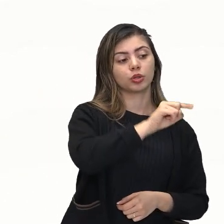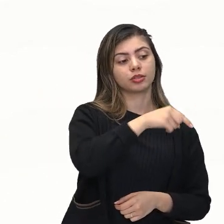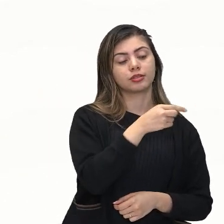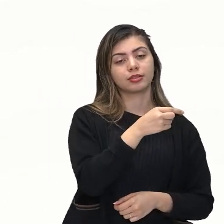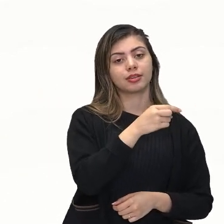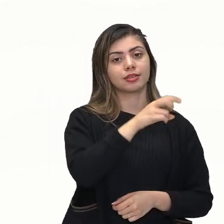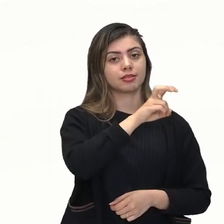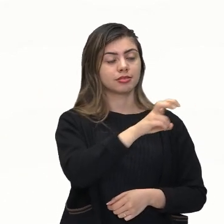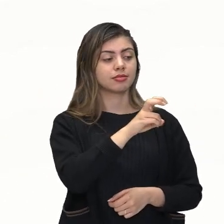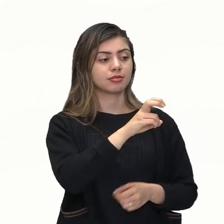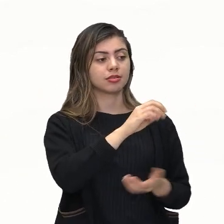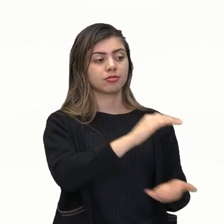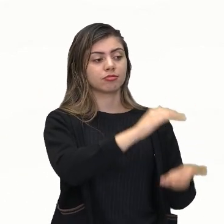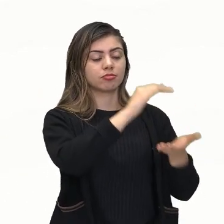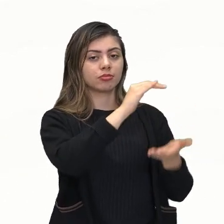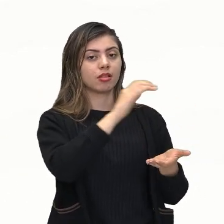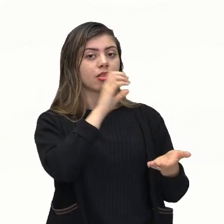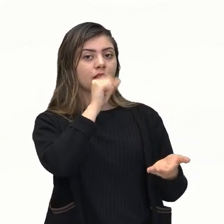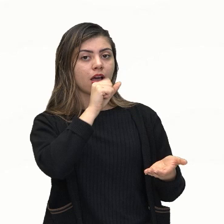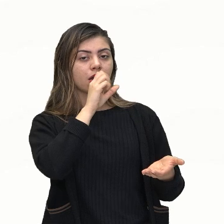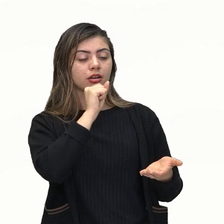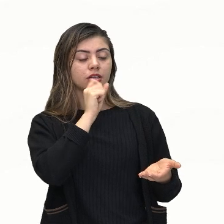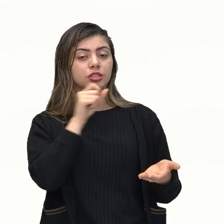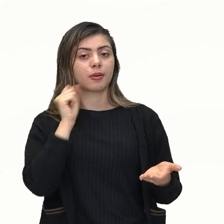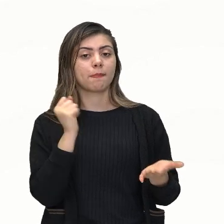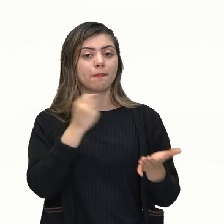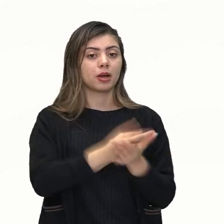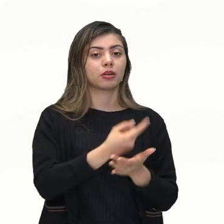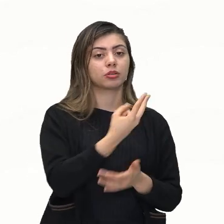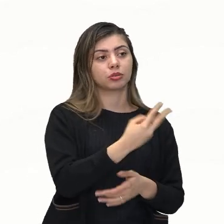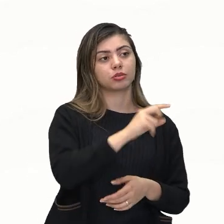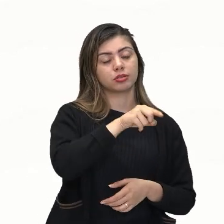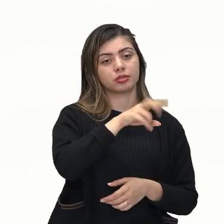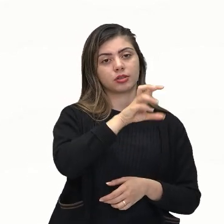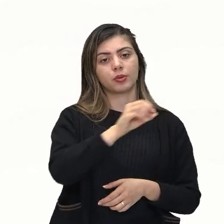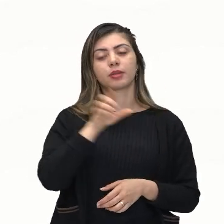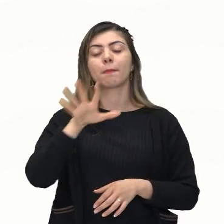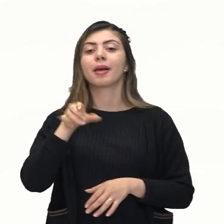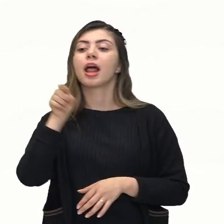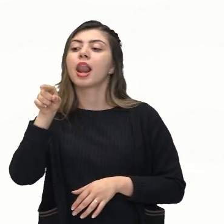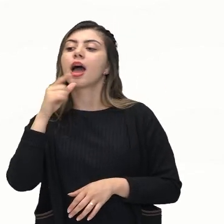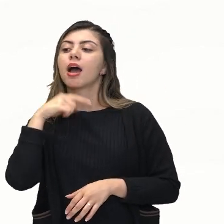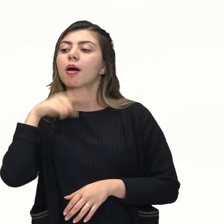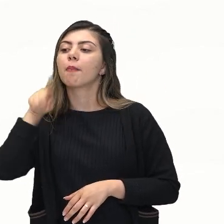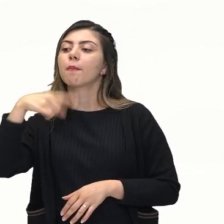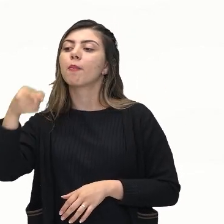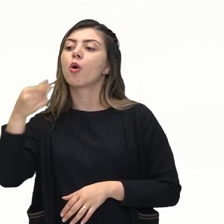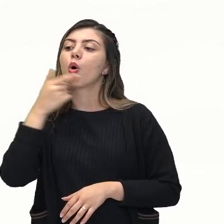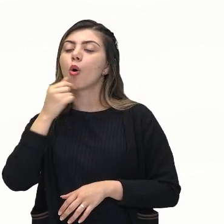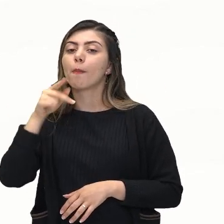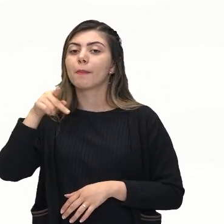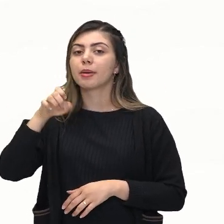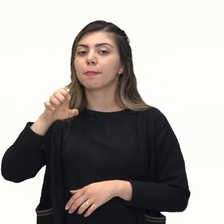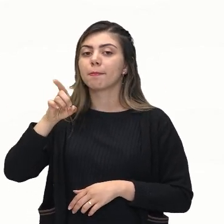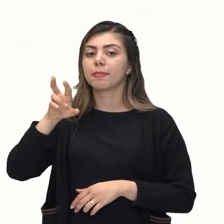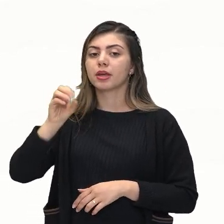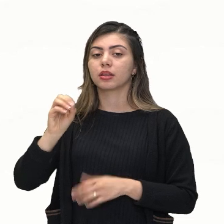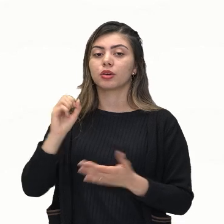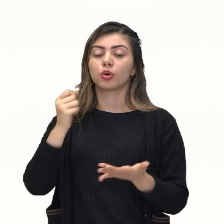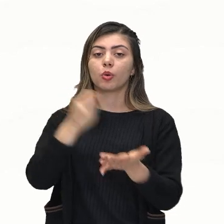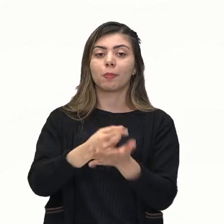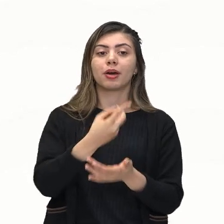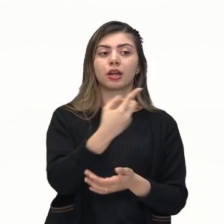R$ 3,50. Pedro vai comprar, né, 1,8 kg